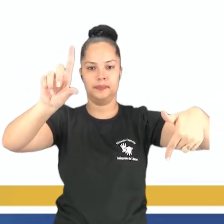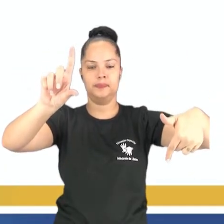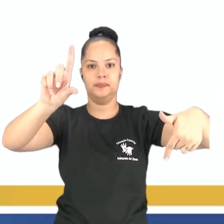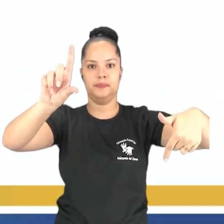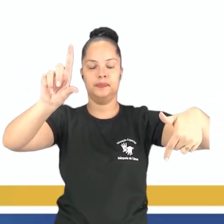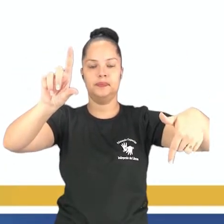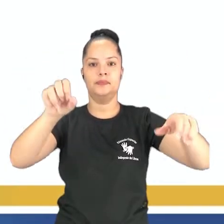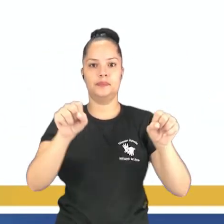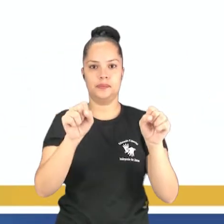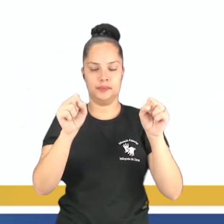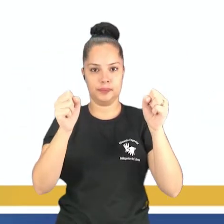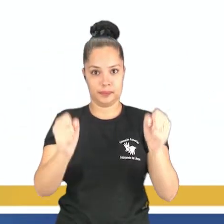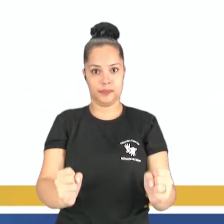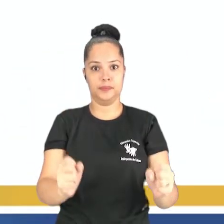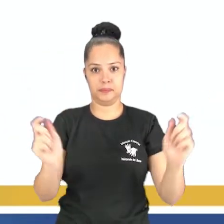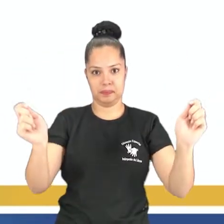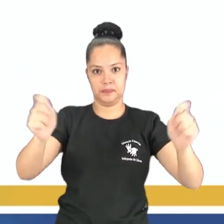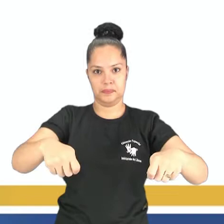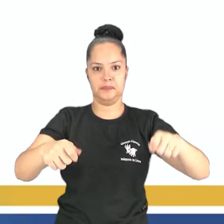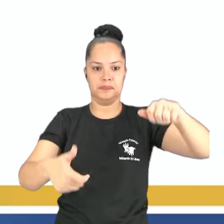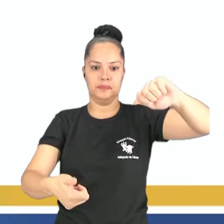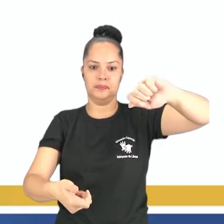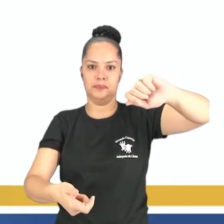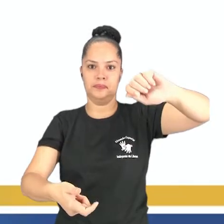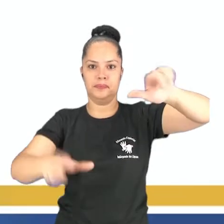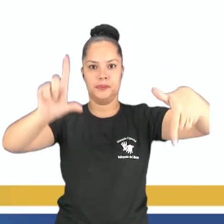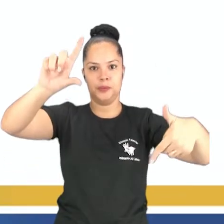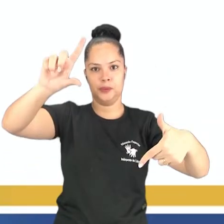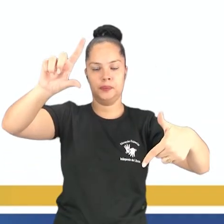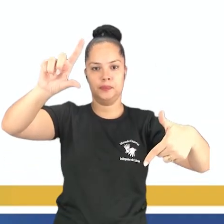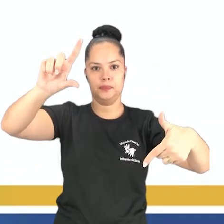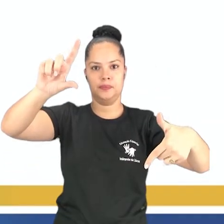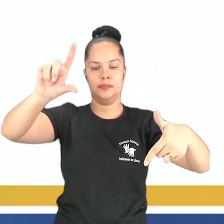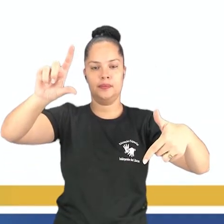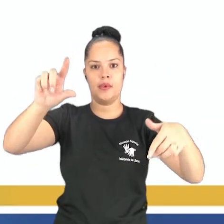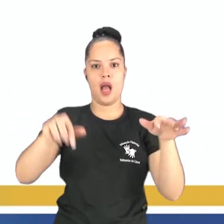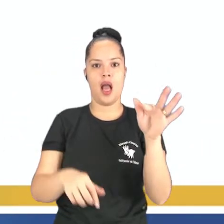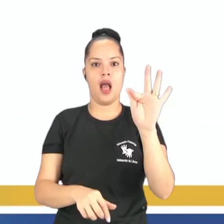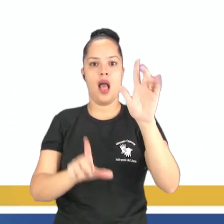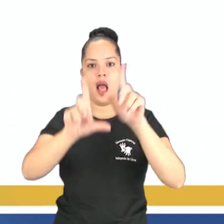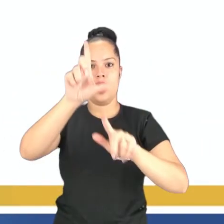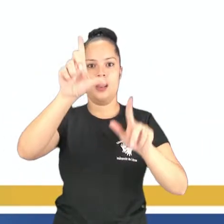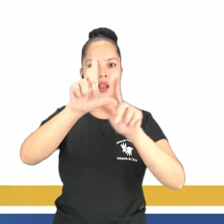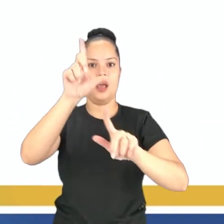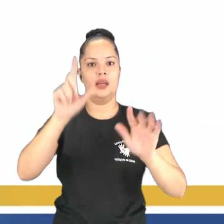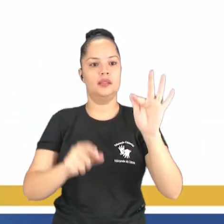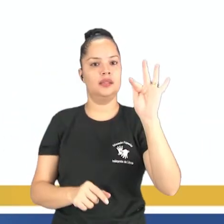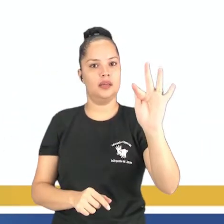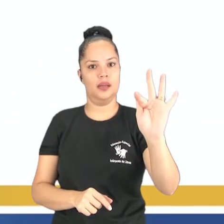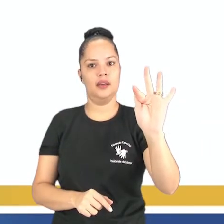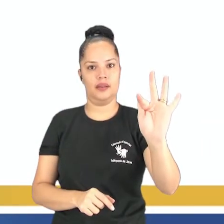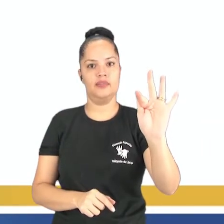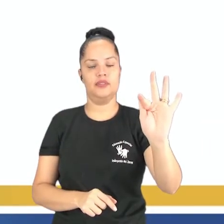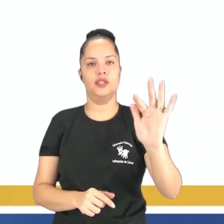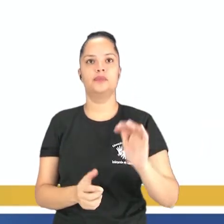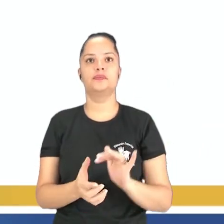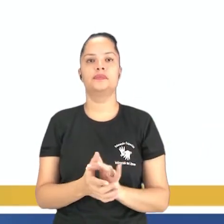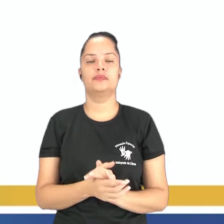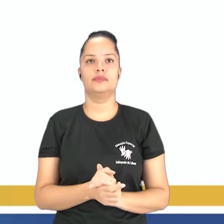aconteceu um giro, da letrinha, um giro aí que aconteceu através do processo de rotação.